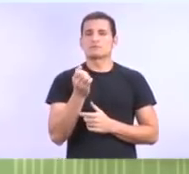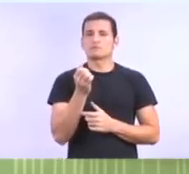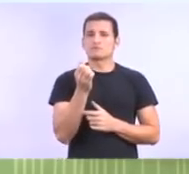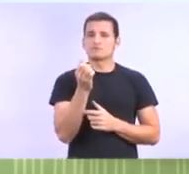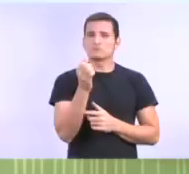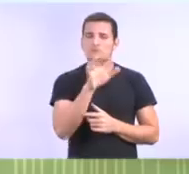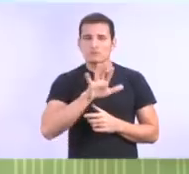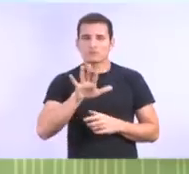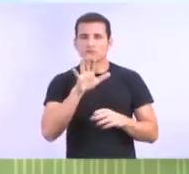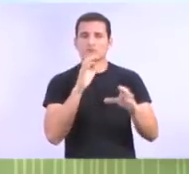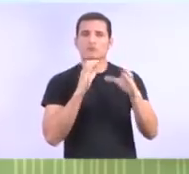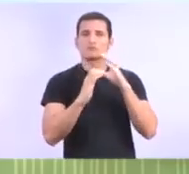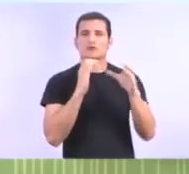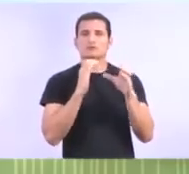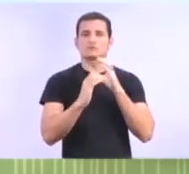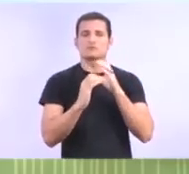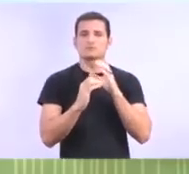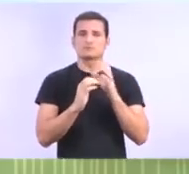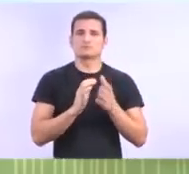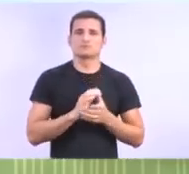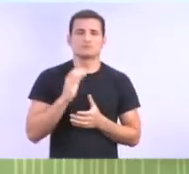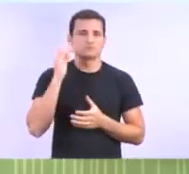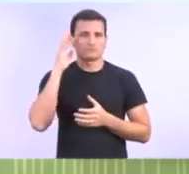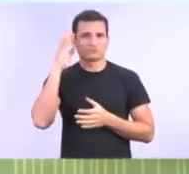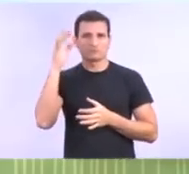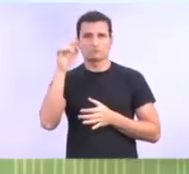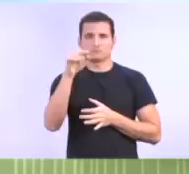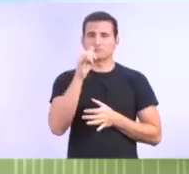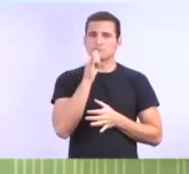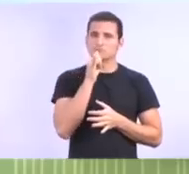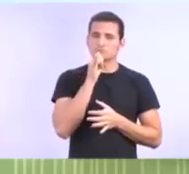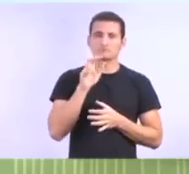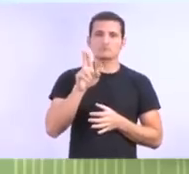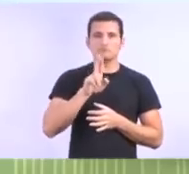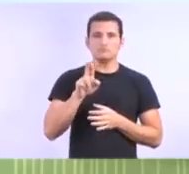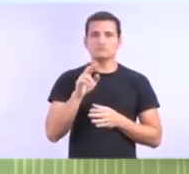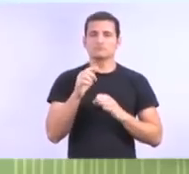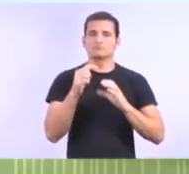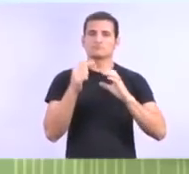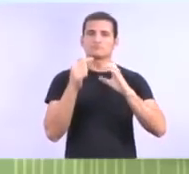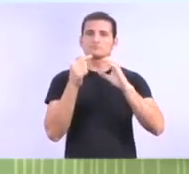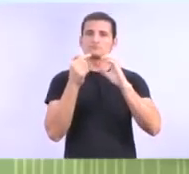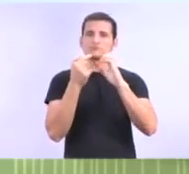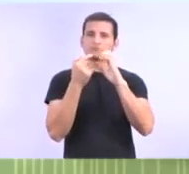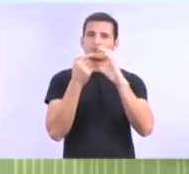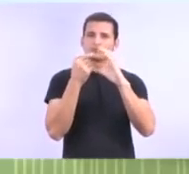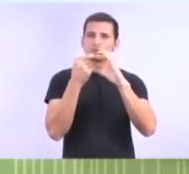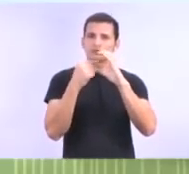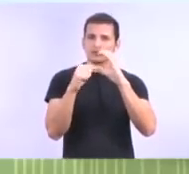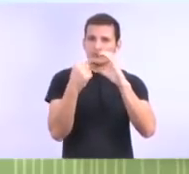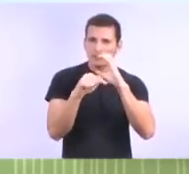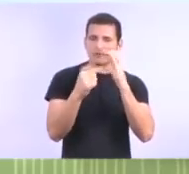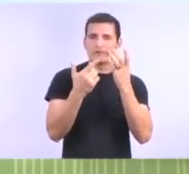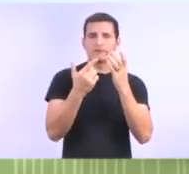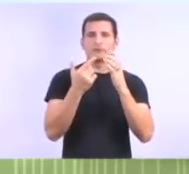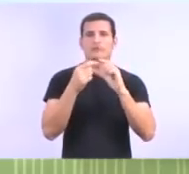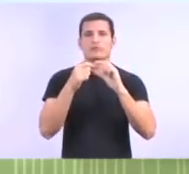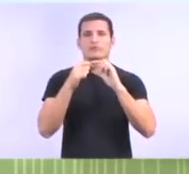aquele objeto. Imagina você, por exemplo, usando um Gmail, um Google da vida, você